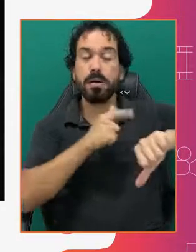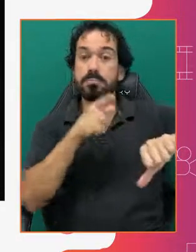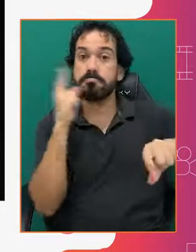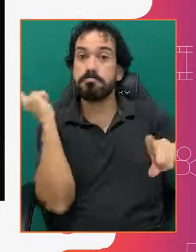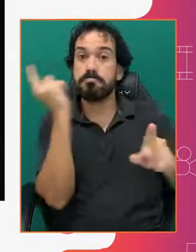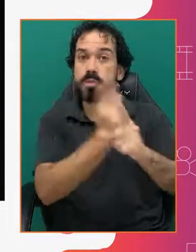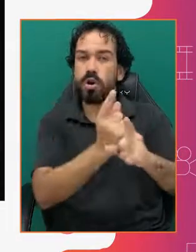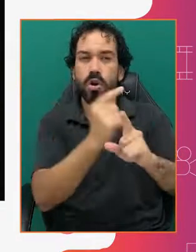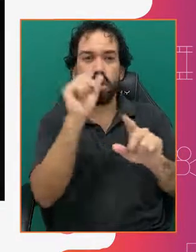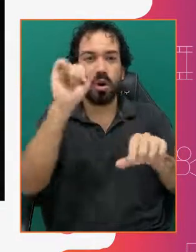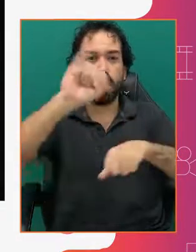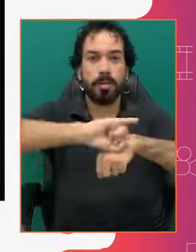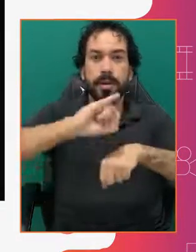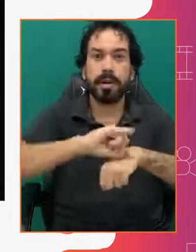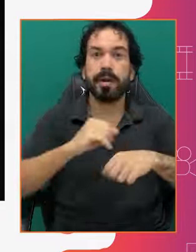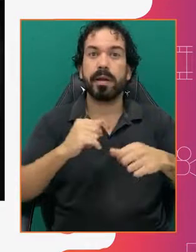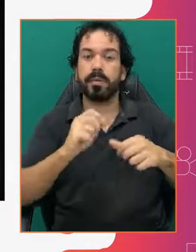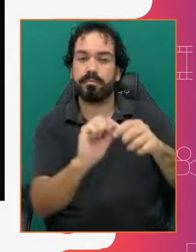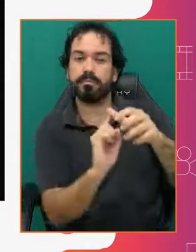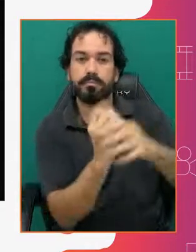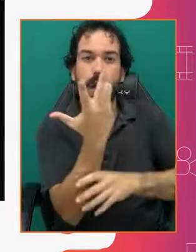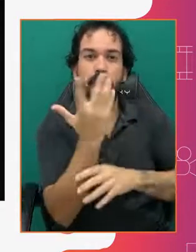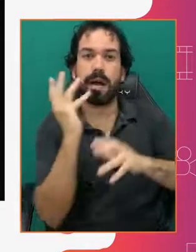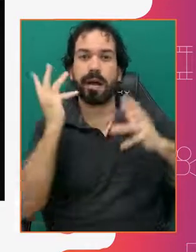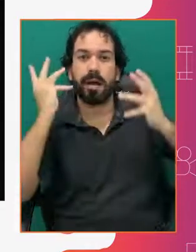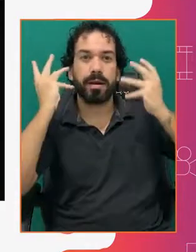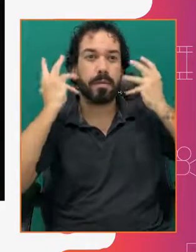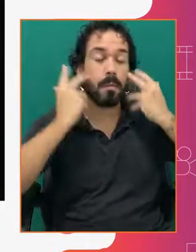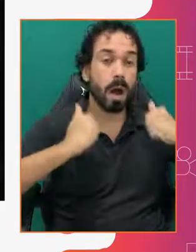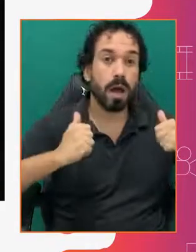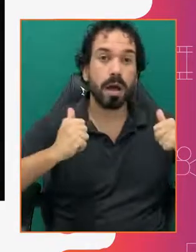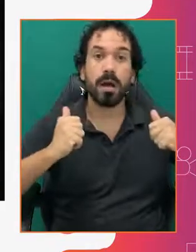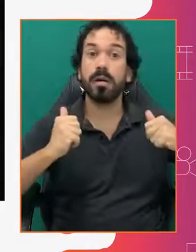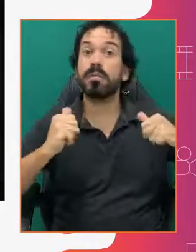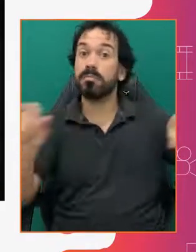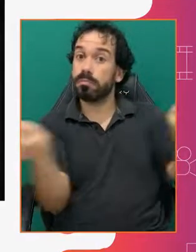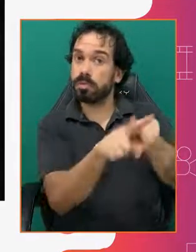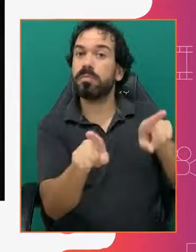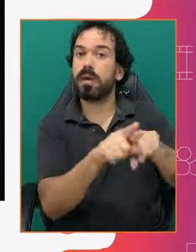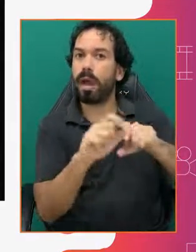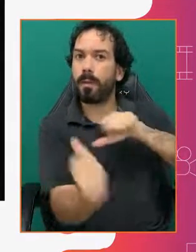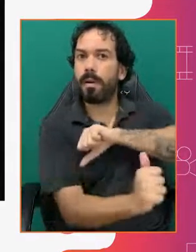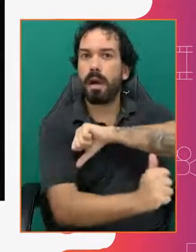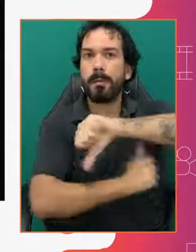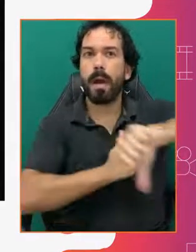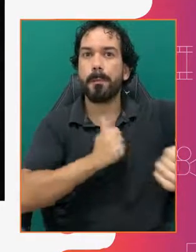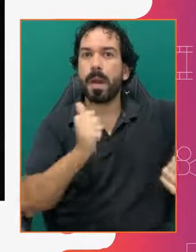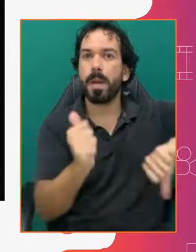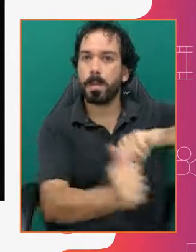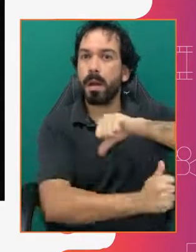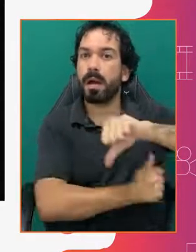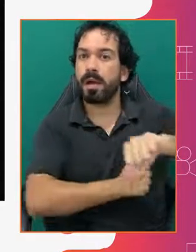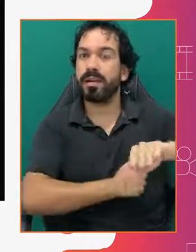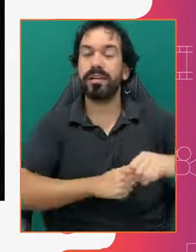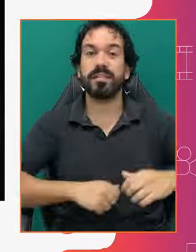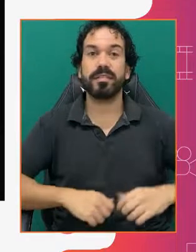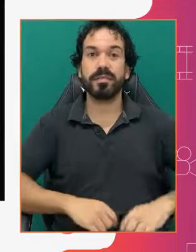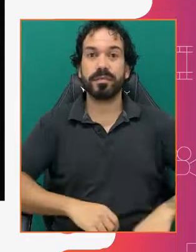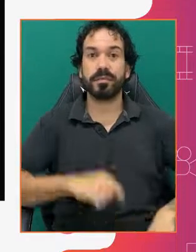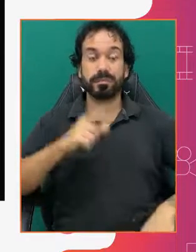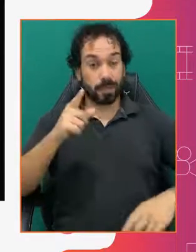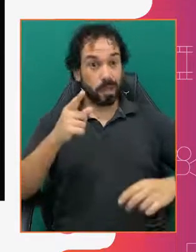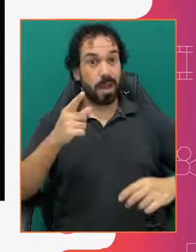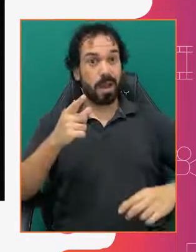ele encontra alguns objetos como plantas e animais que também passam por algumas transformações. Para